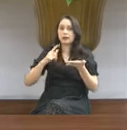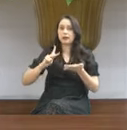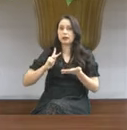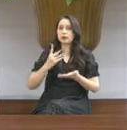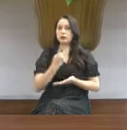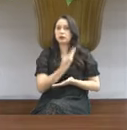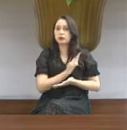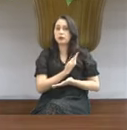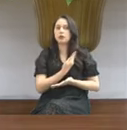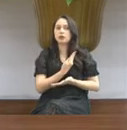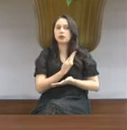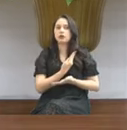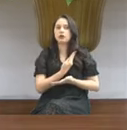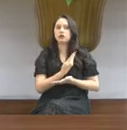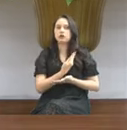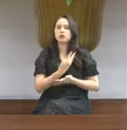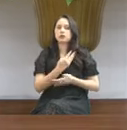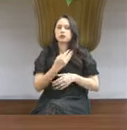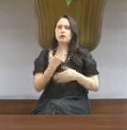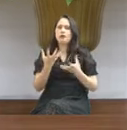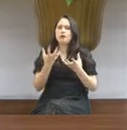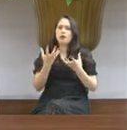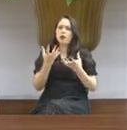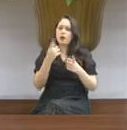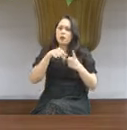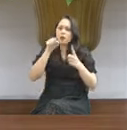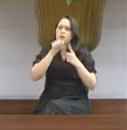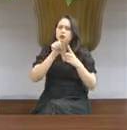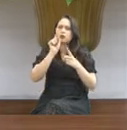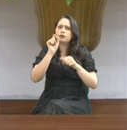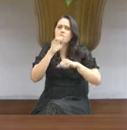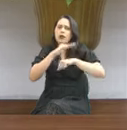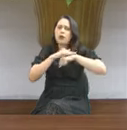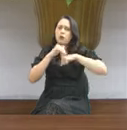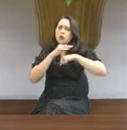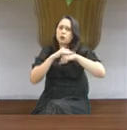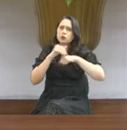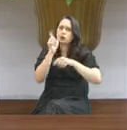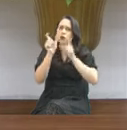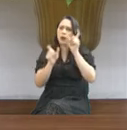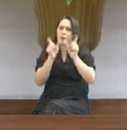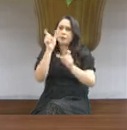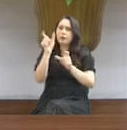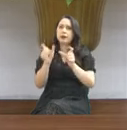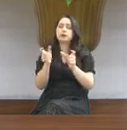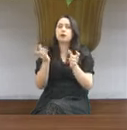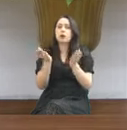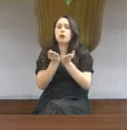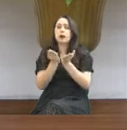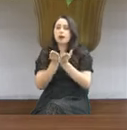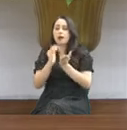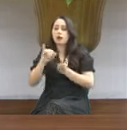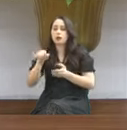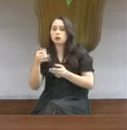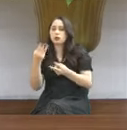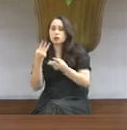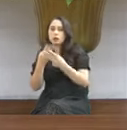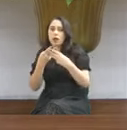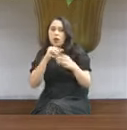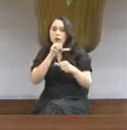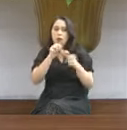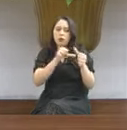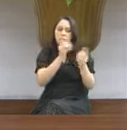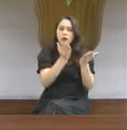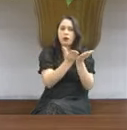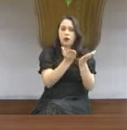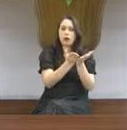basicamente para consolar os crentes que estavam saindo do judaísmo para o cristianismo. E